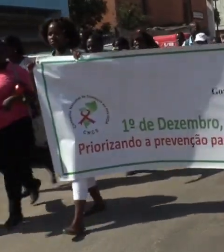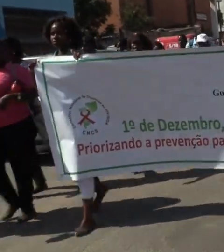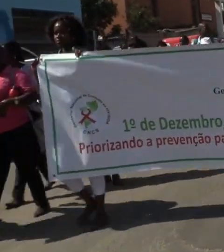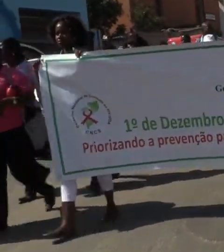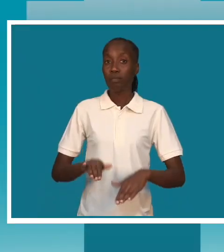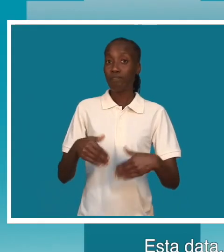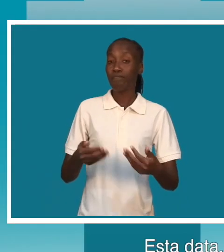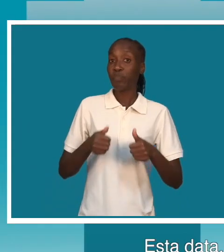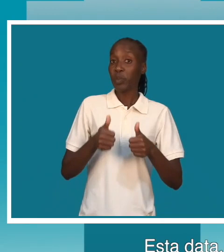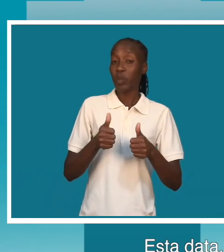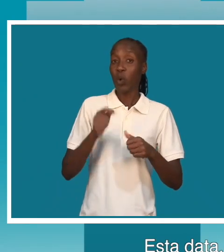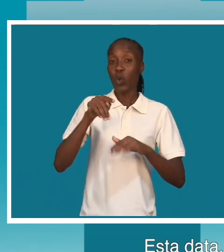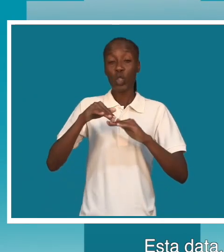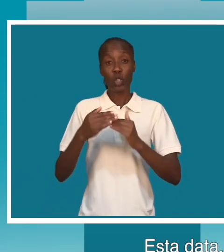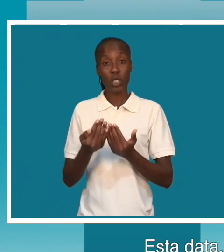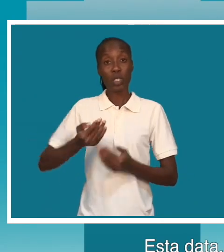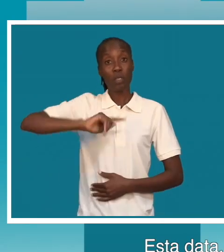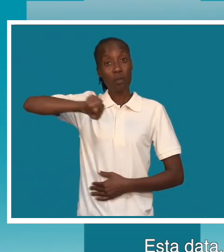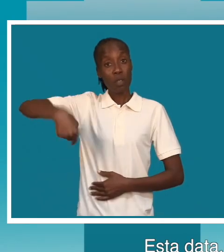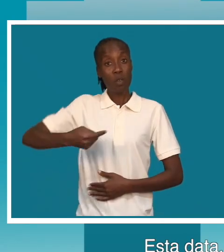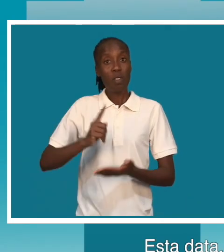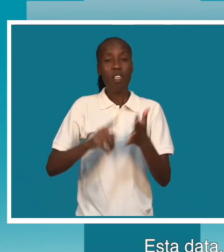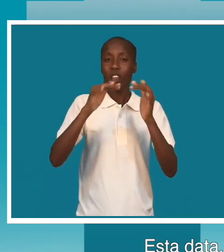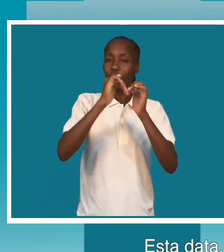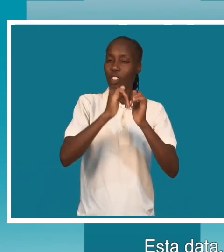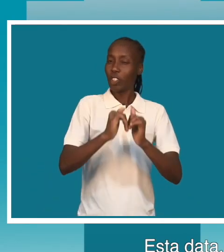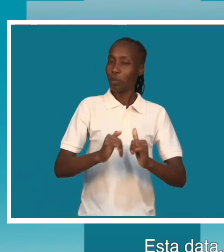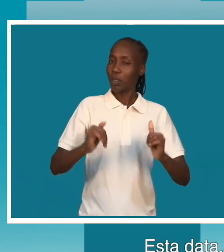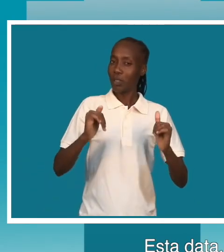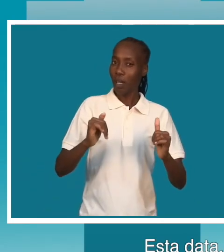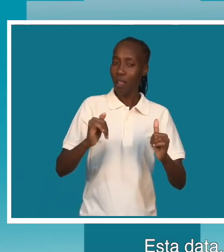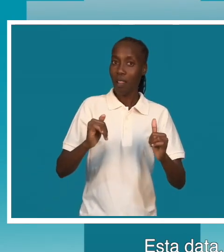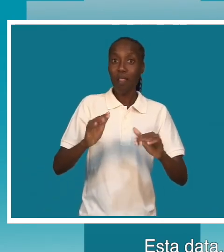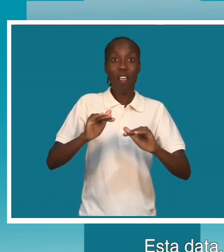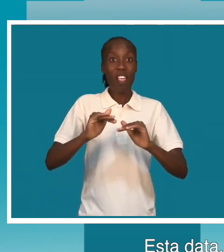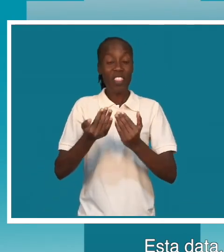dezembro. Bem, esta data para nós é muito especial que é o Dia